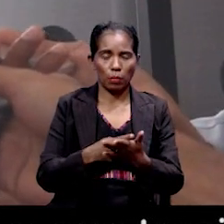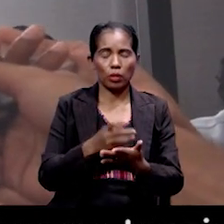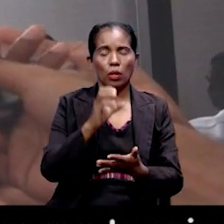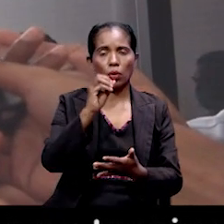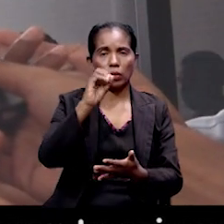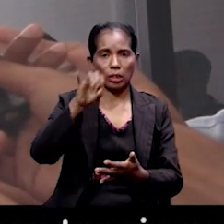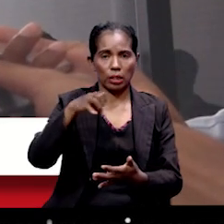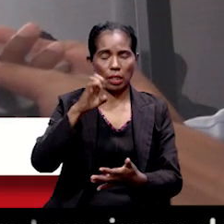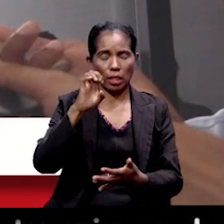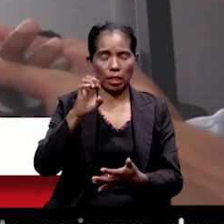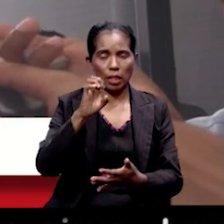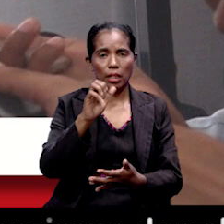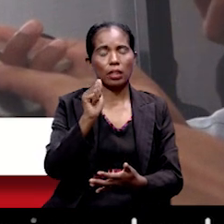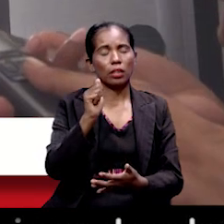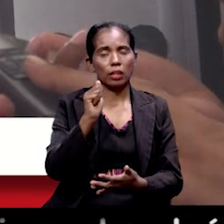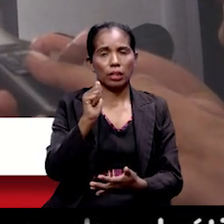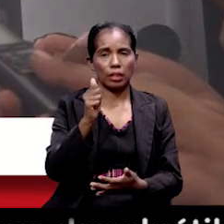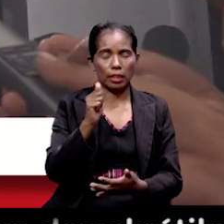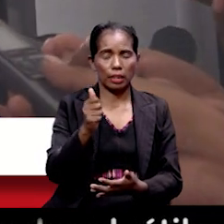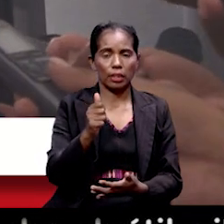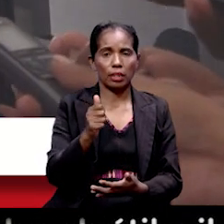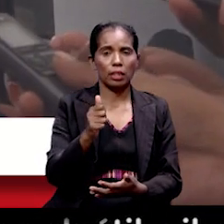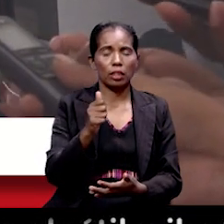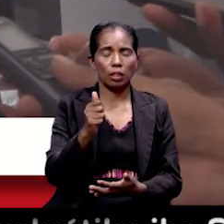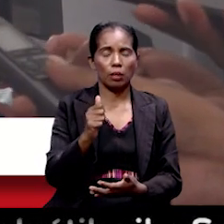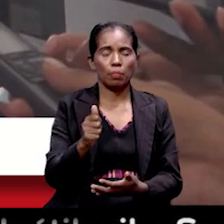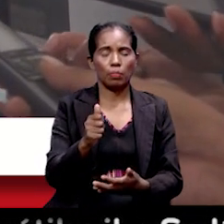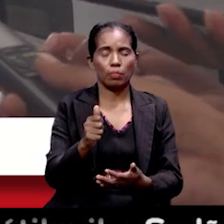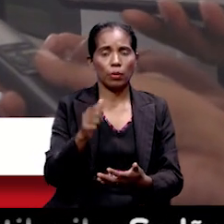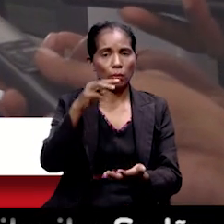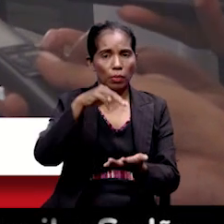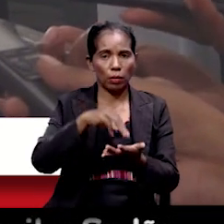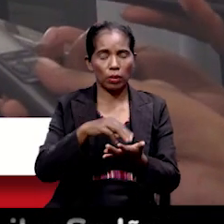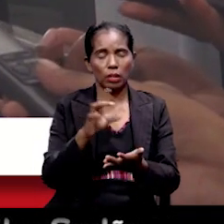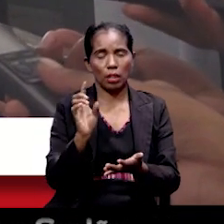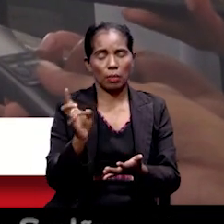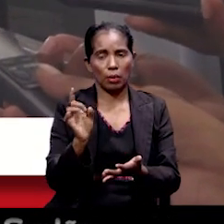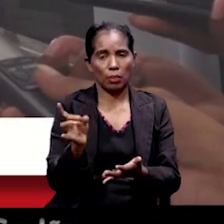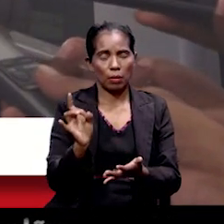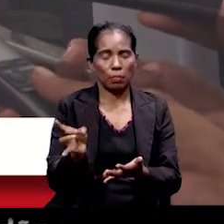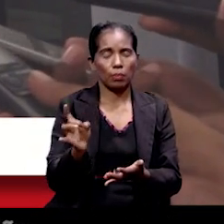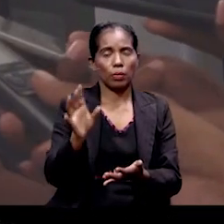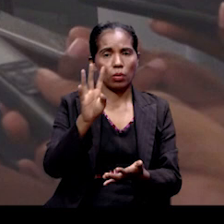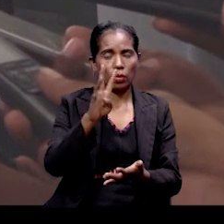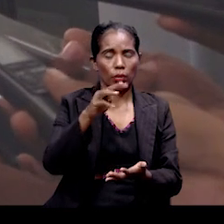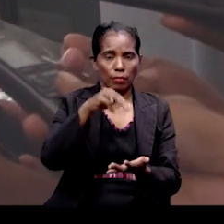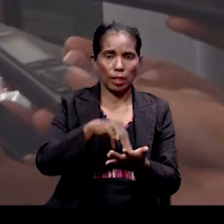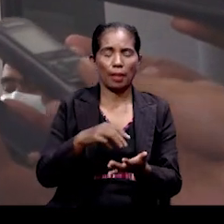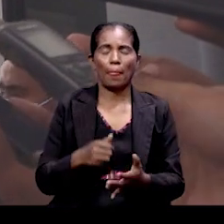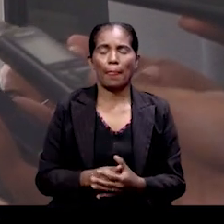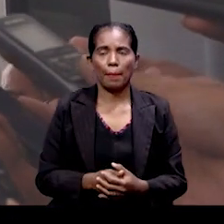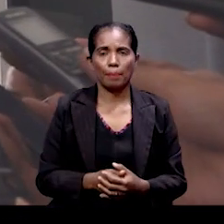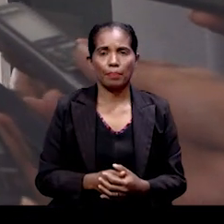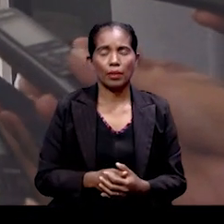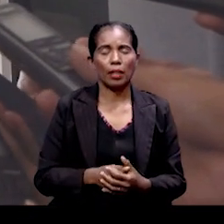é 10.088.000. Também chama que nessa, também, primeiro, Presidente da República